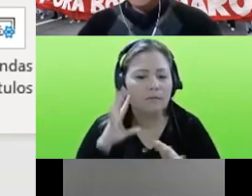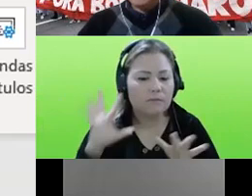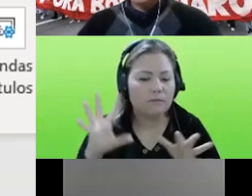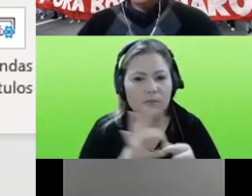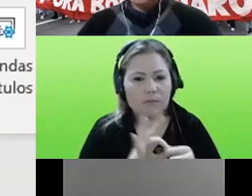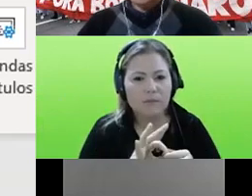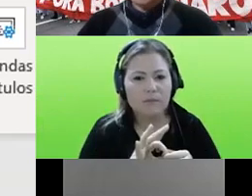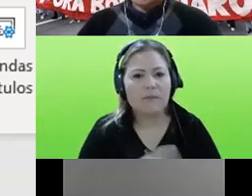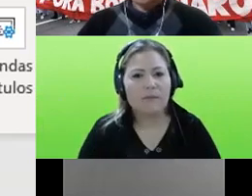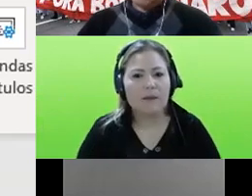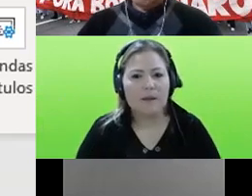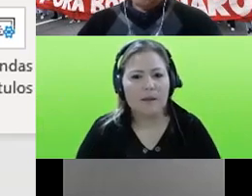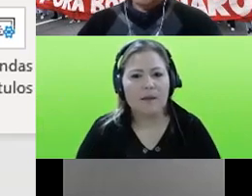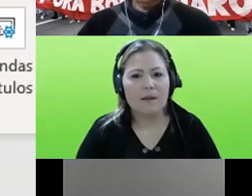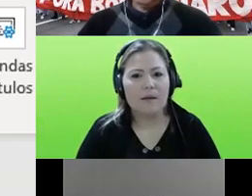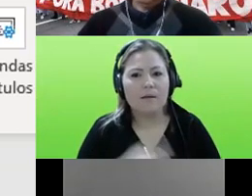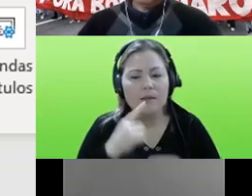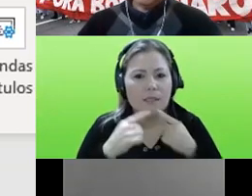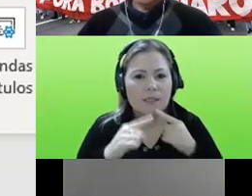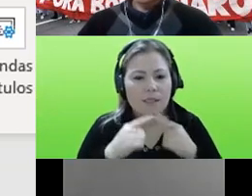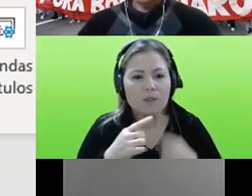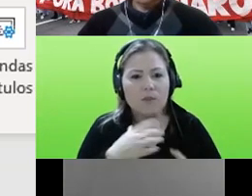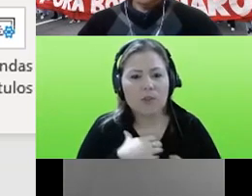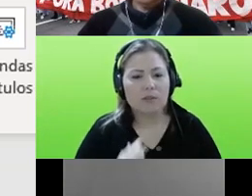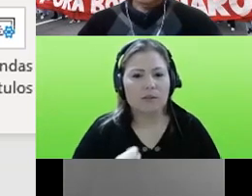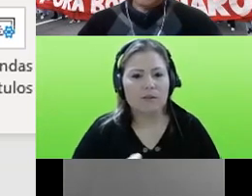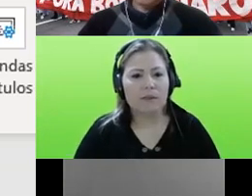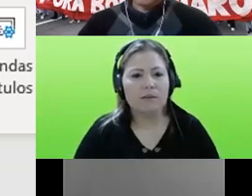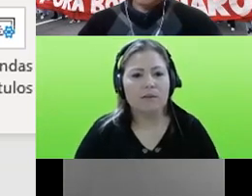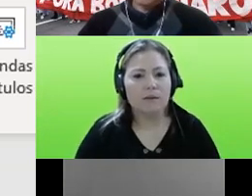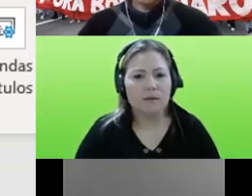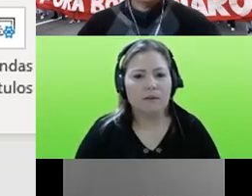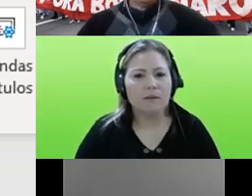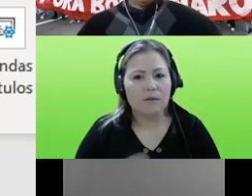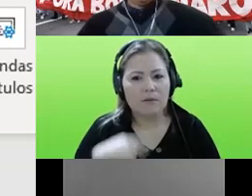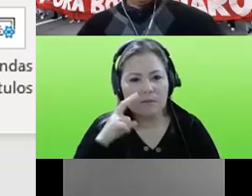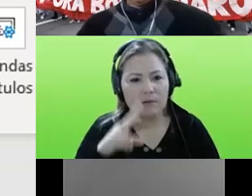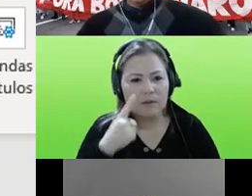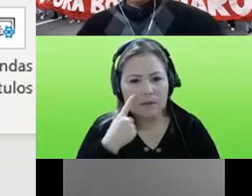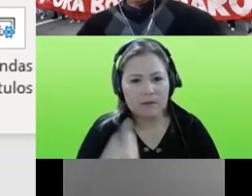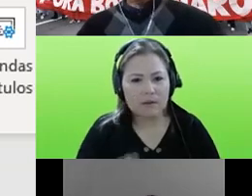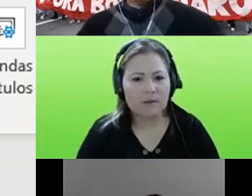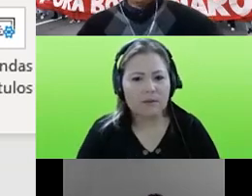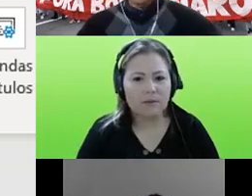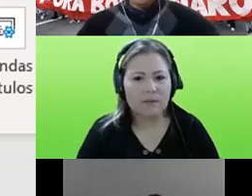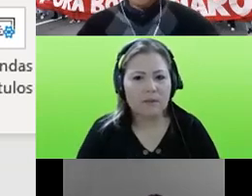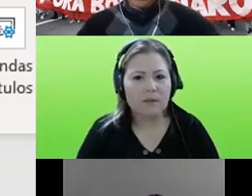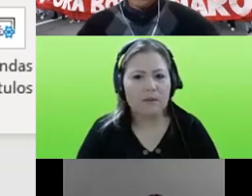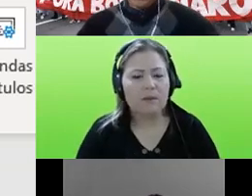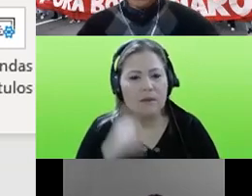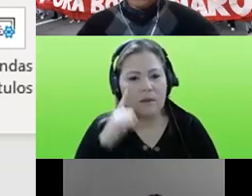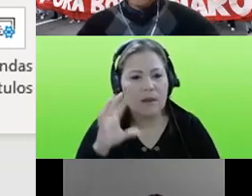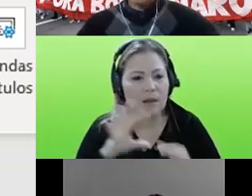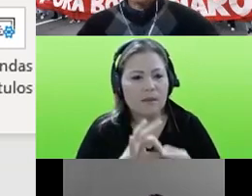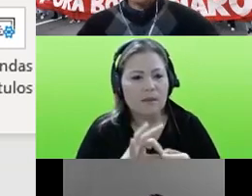Yeg de críticas da forma de vida. Tá? Eu vi aqui uma interessante ligação entre